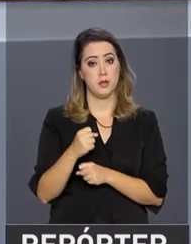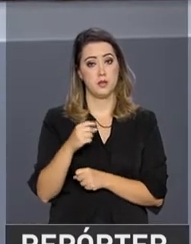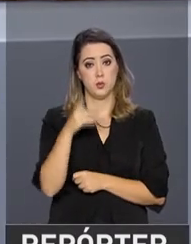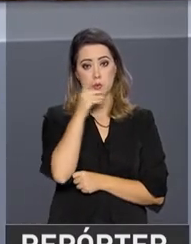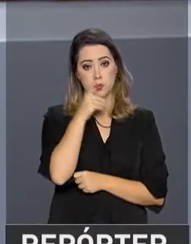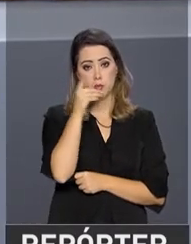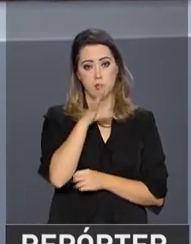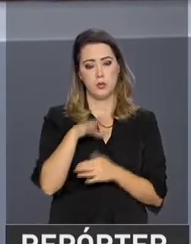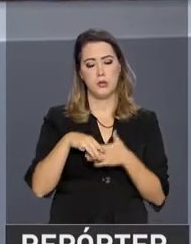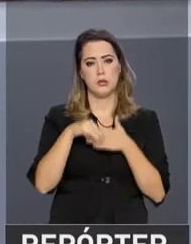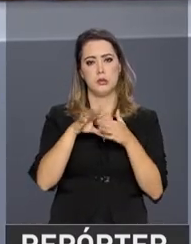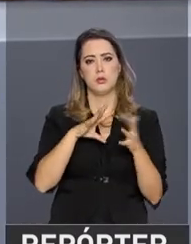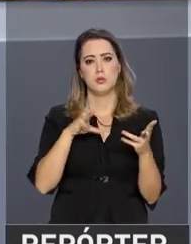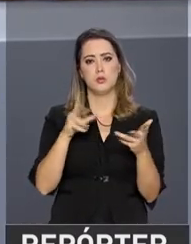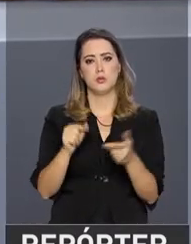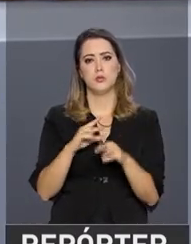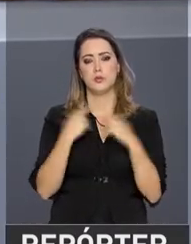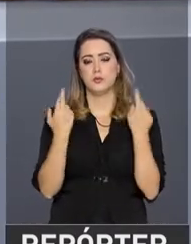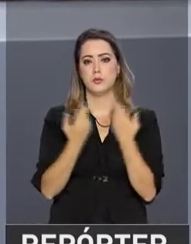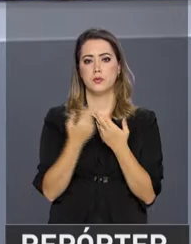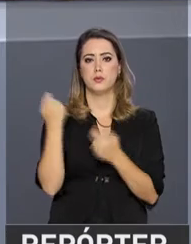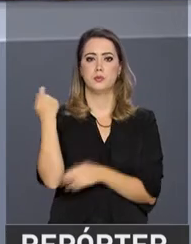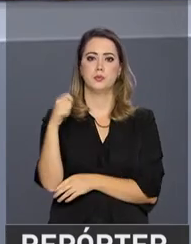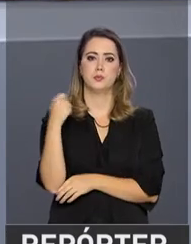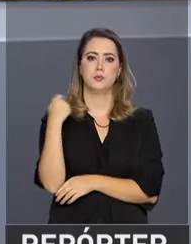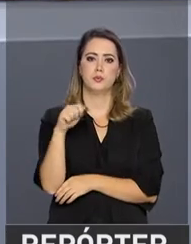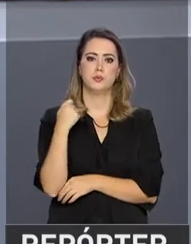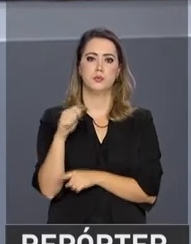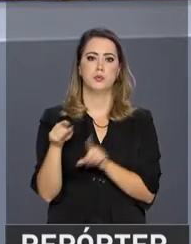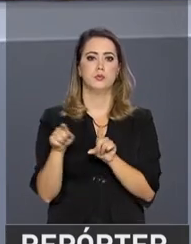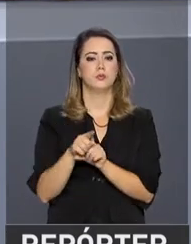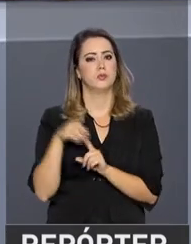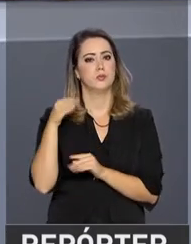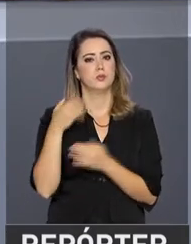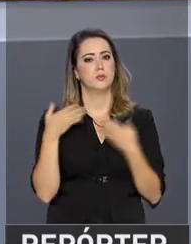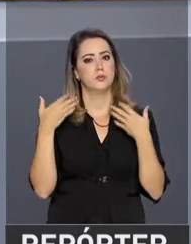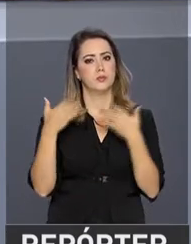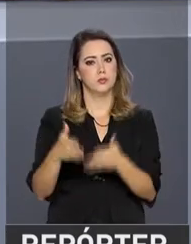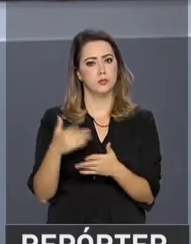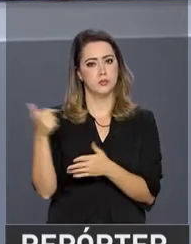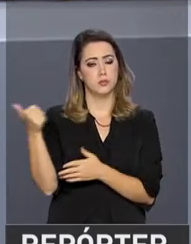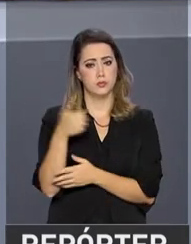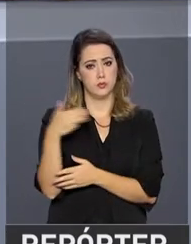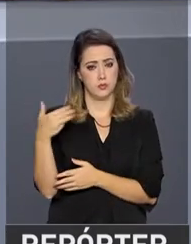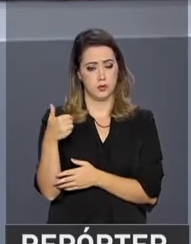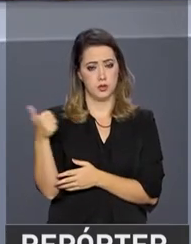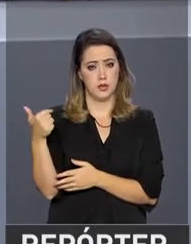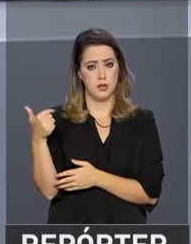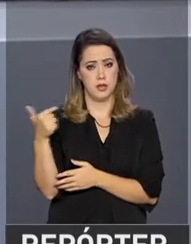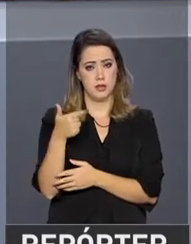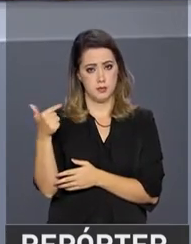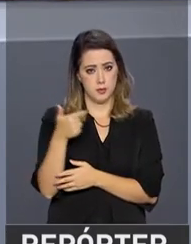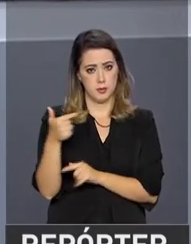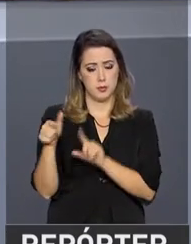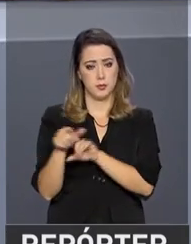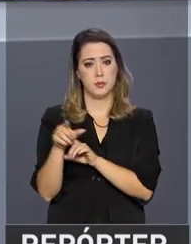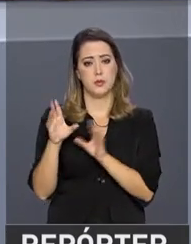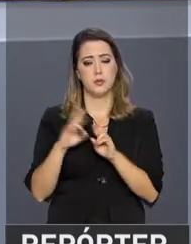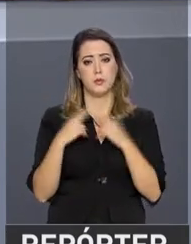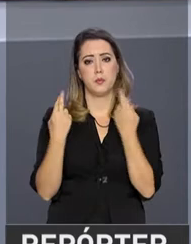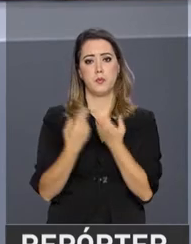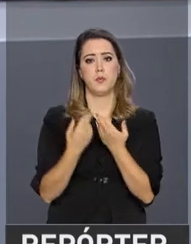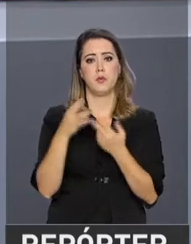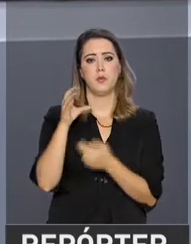líderes de todo o planeta vão se reunir em buenos aires na argentina para participar da 11ª conferência ministerial da osmc